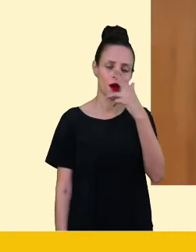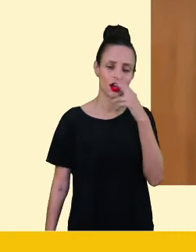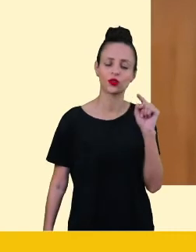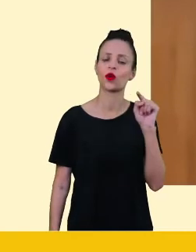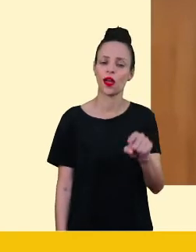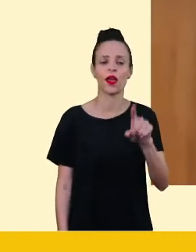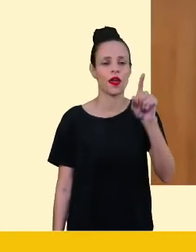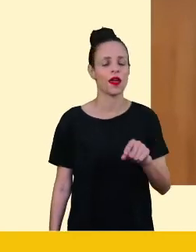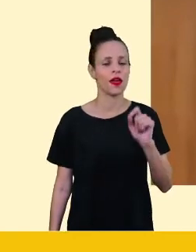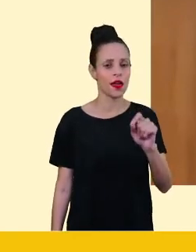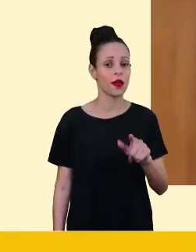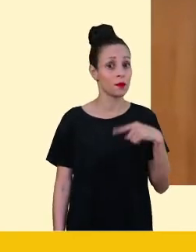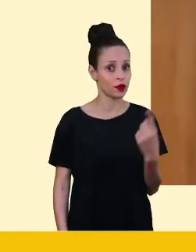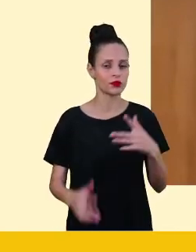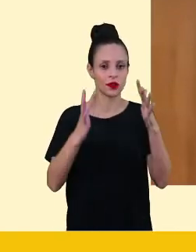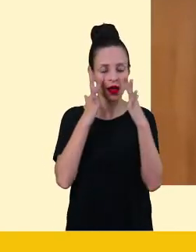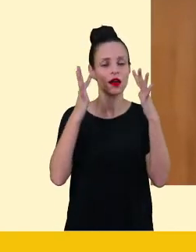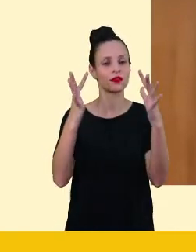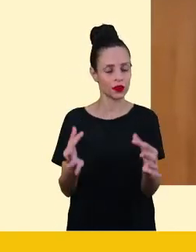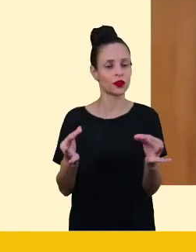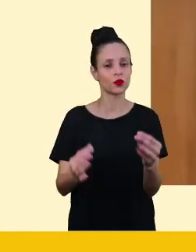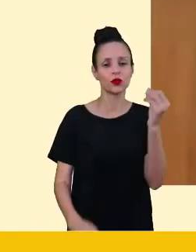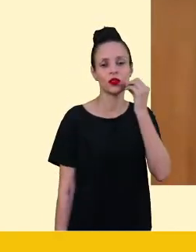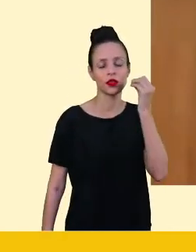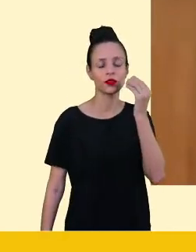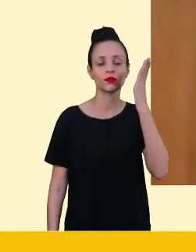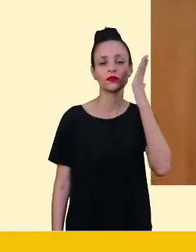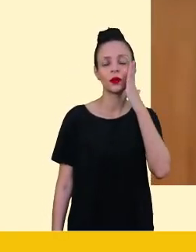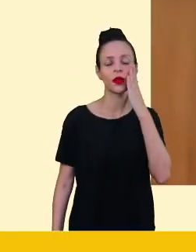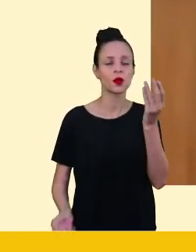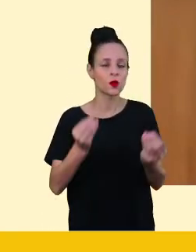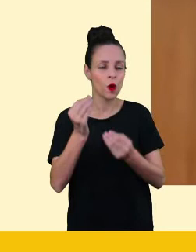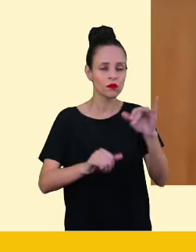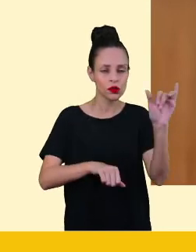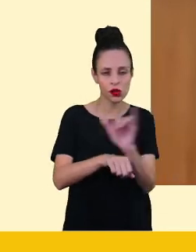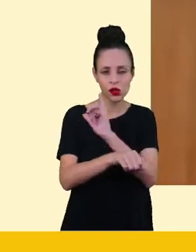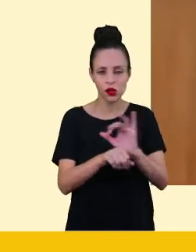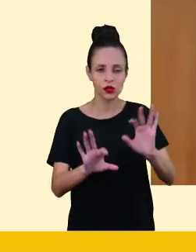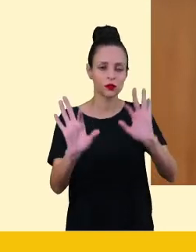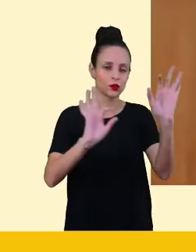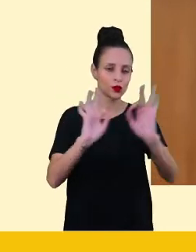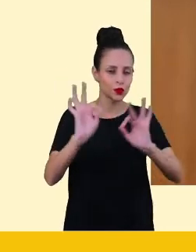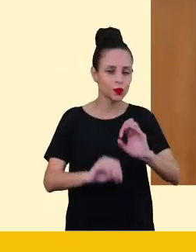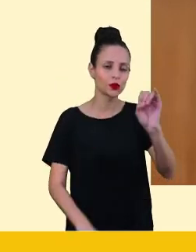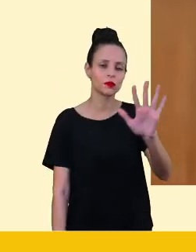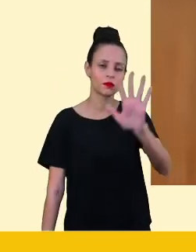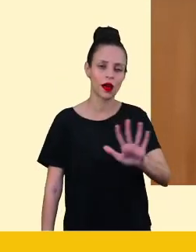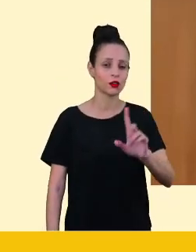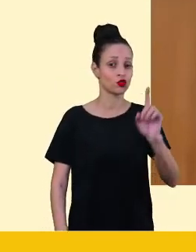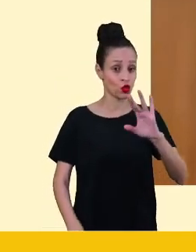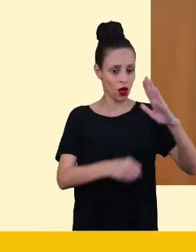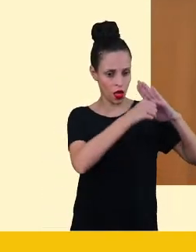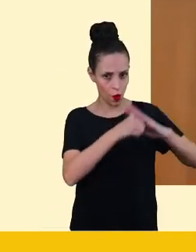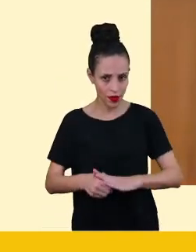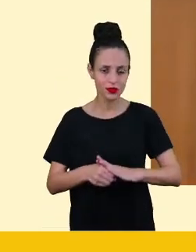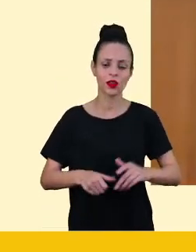gente estava atento, né? Tentando saber ler nas imagens também, não só a opressão da